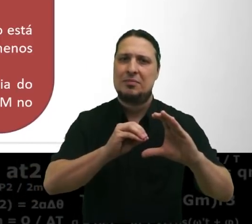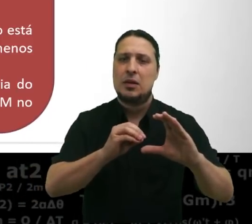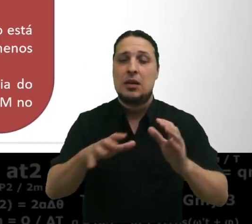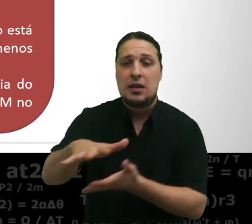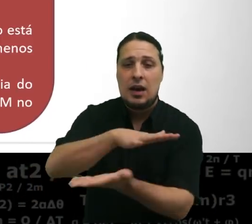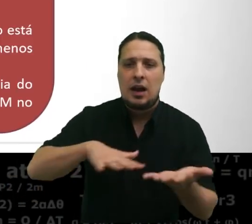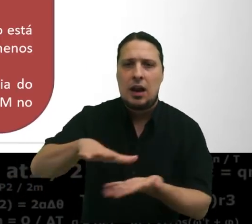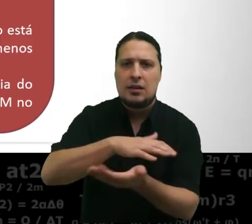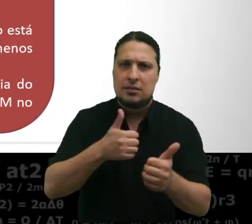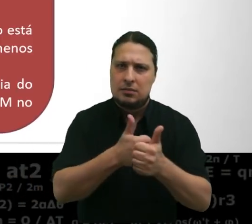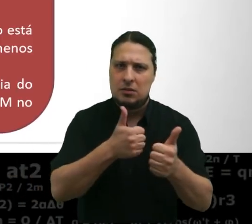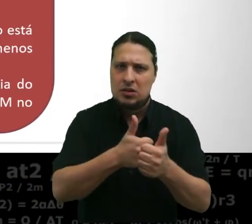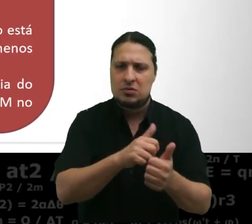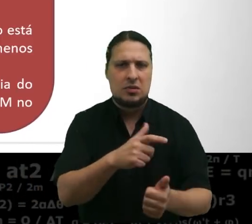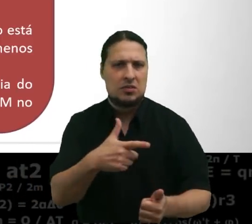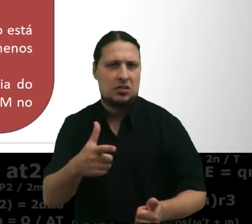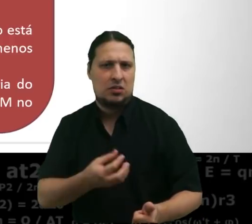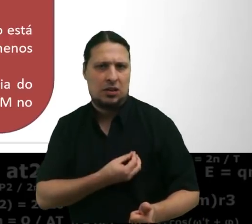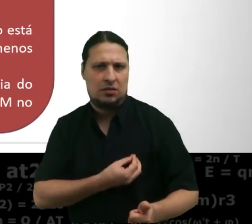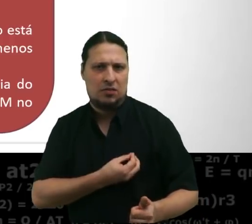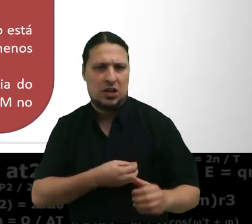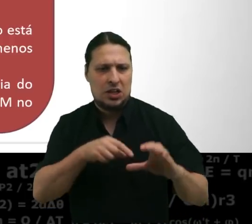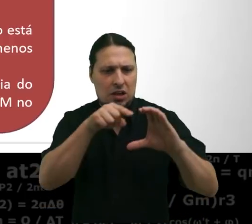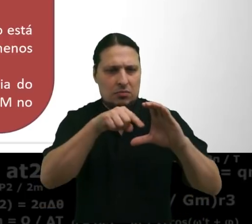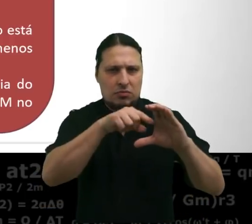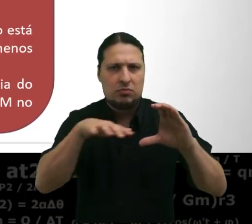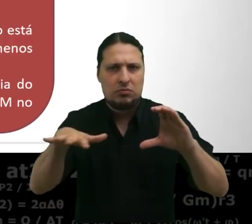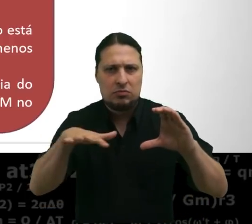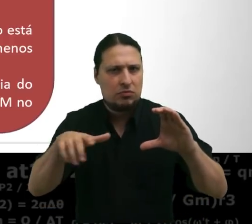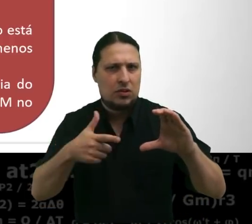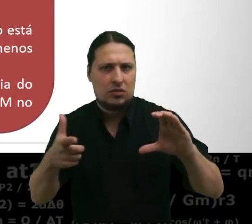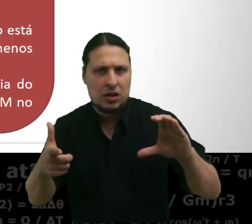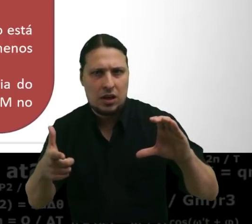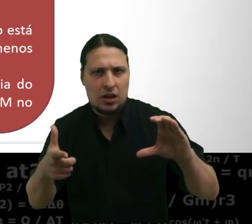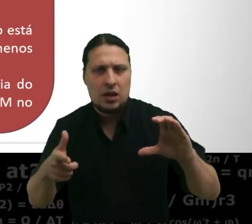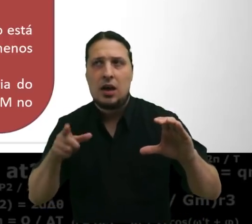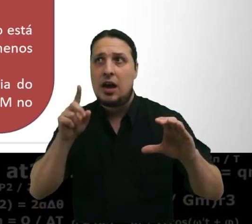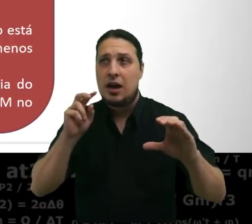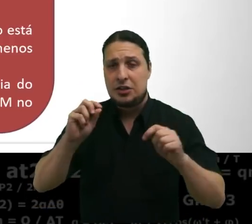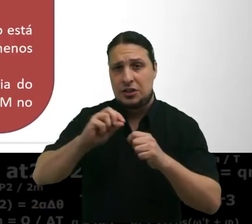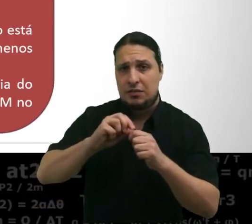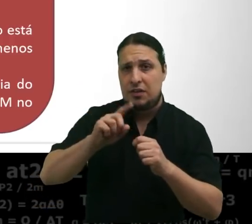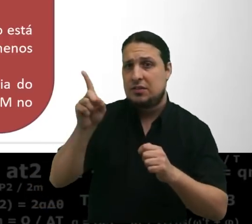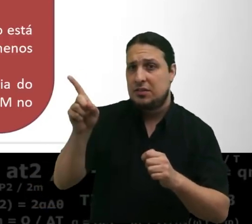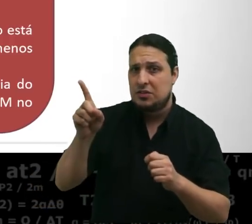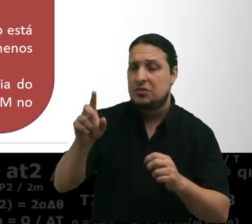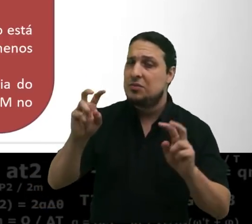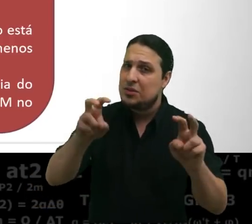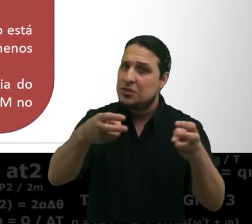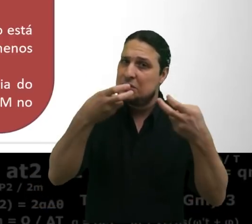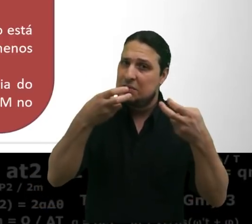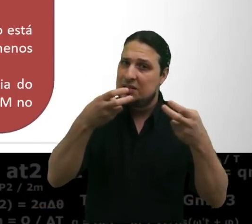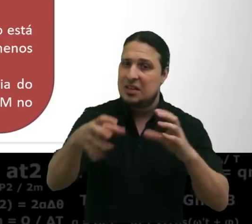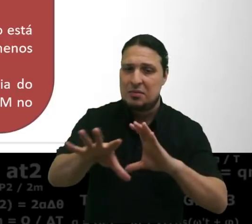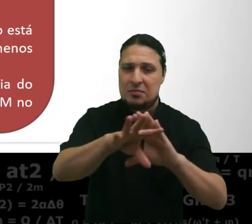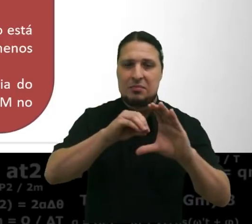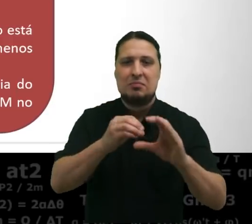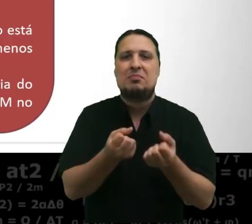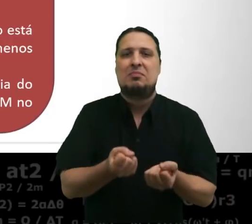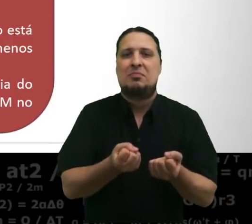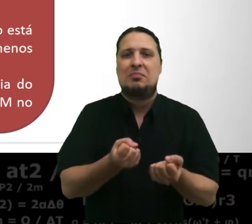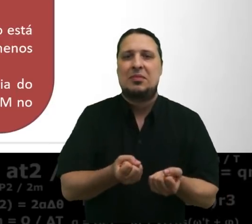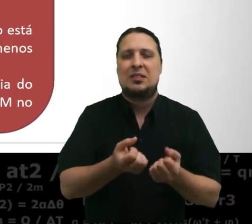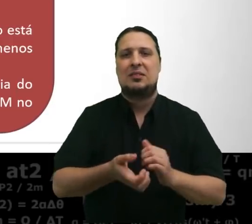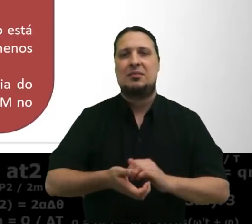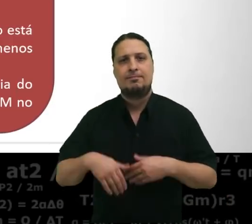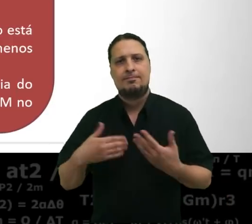que a fonte de energia das galáxias ativas está associada à acreção, ao consumo de matéria por um buraco negro supermassivo central. Quanto